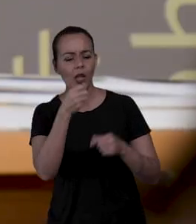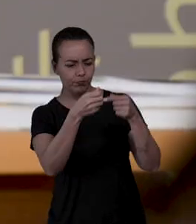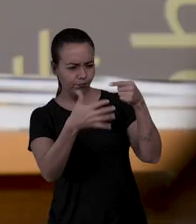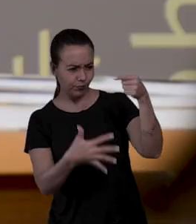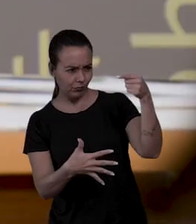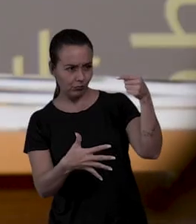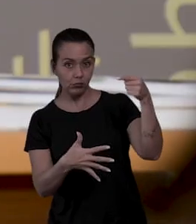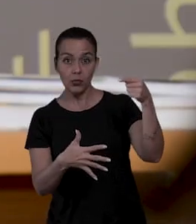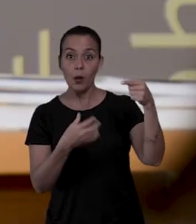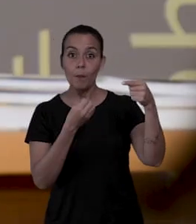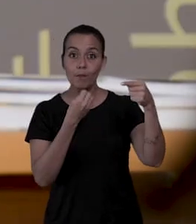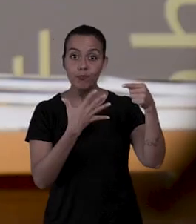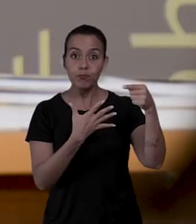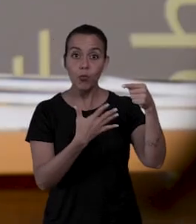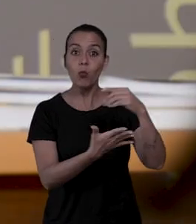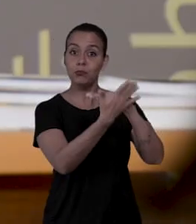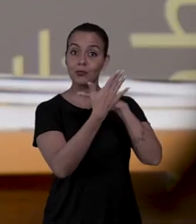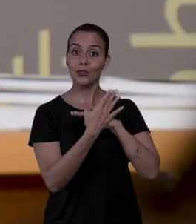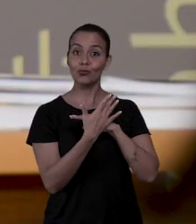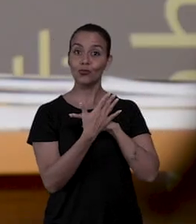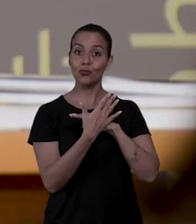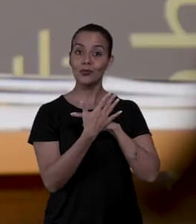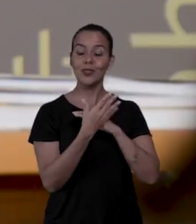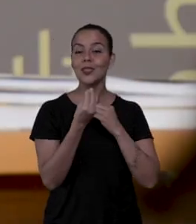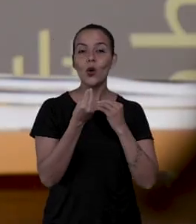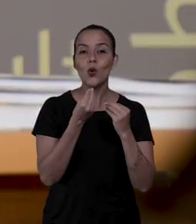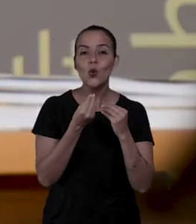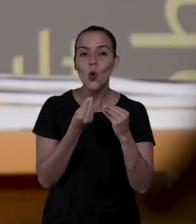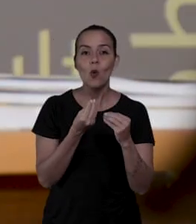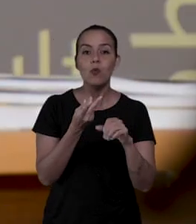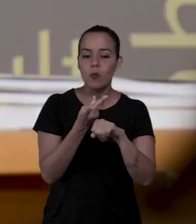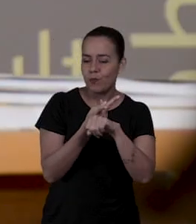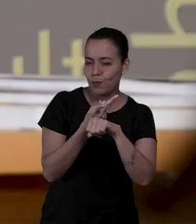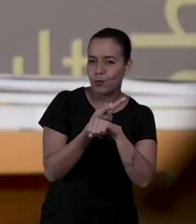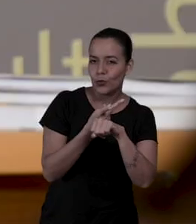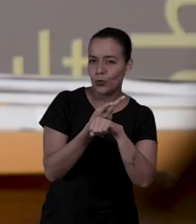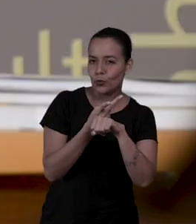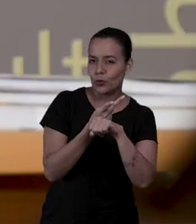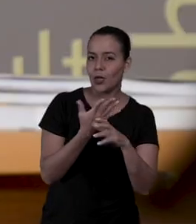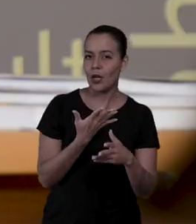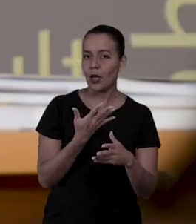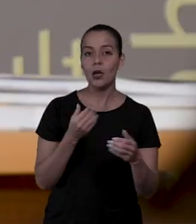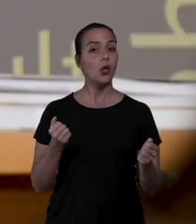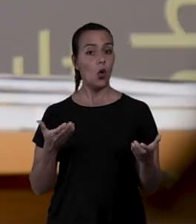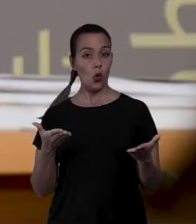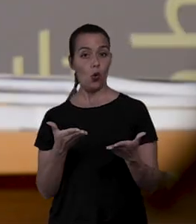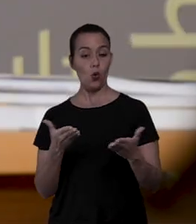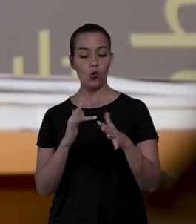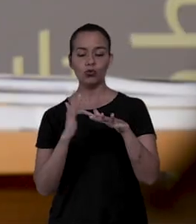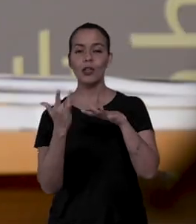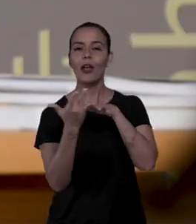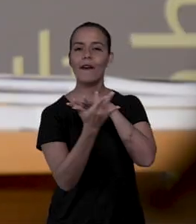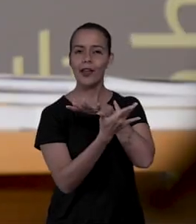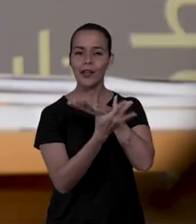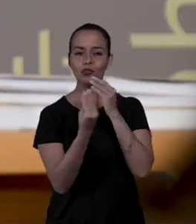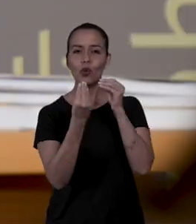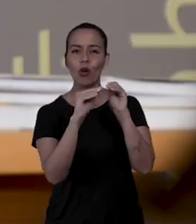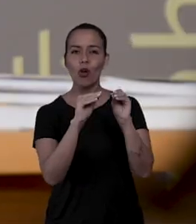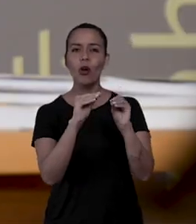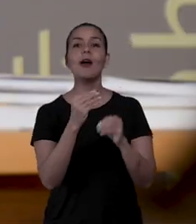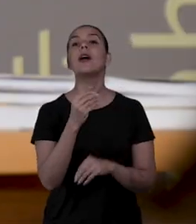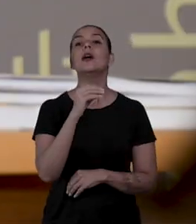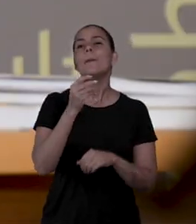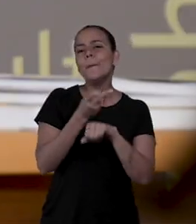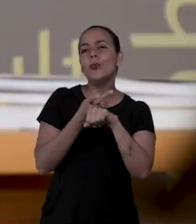caminhos, a gente está usando ele a nosso favor. Dependendo da busca que for feita, né? Hoje muitas das redes já colocam,